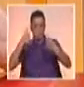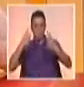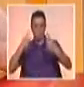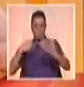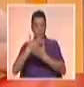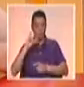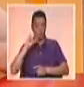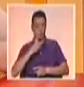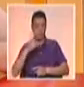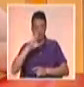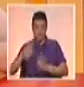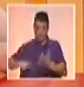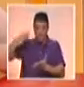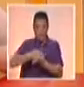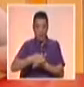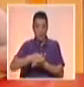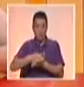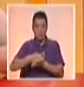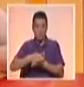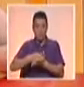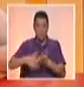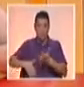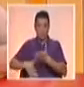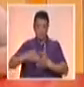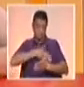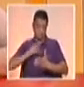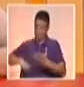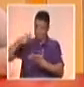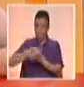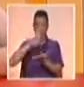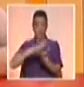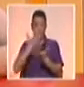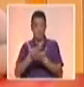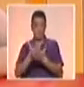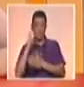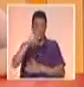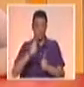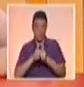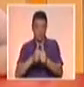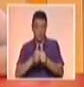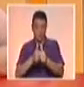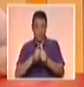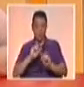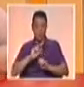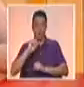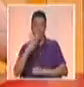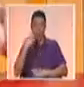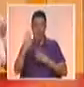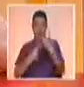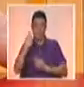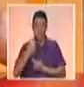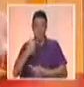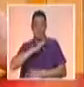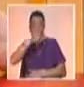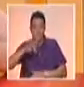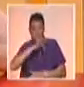O surdo, se quiser, tem de pagar do seu bolso. Sim. Ao intérprete, para claro. Ir com ele. Claro. Ou então tem algum familiar ou algum claro,